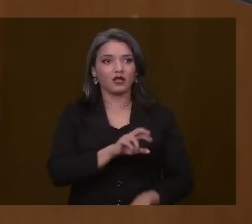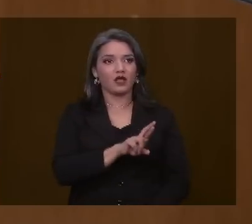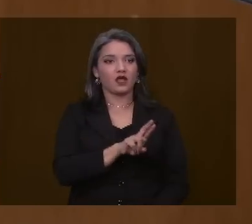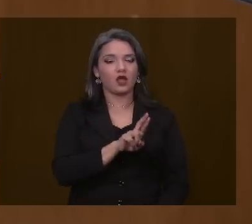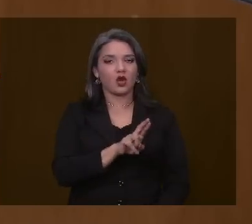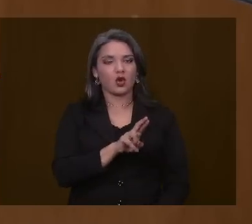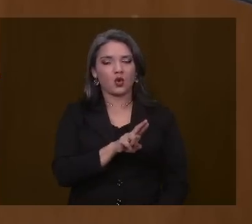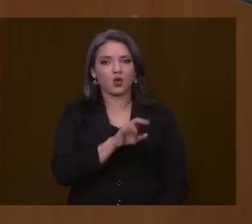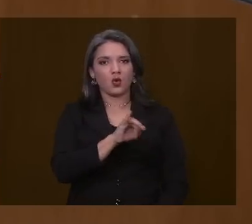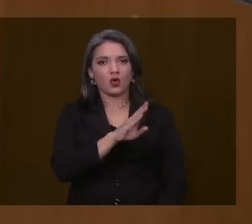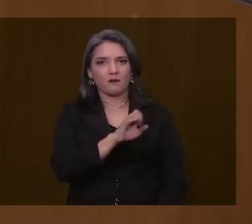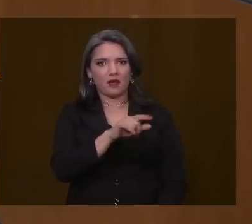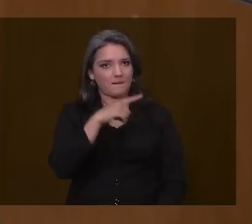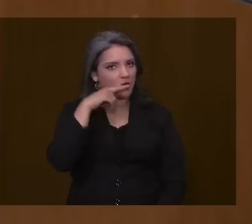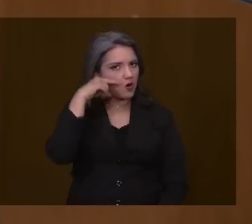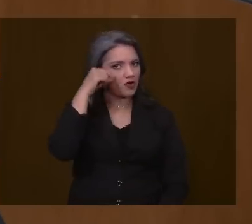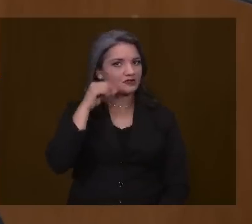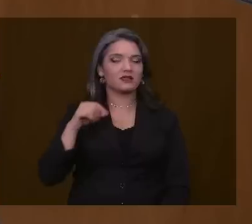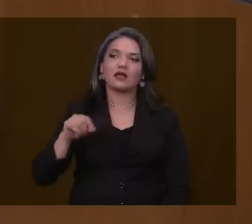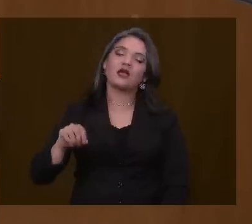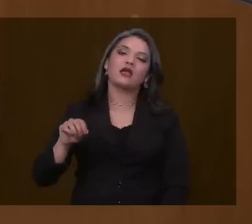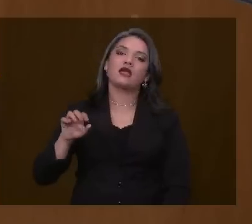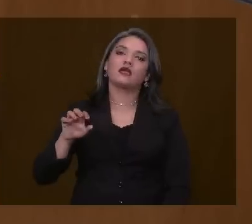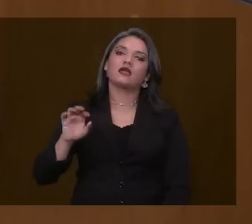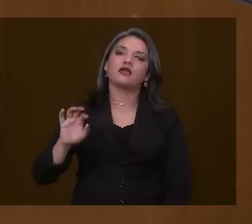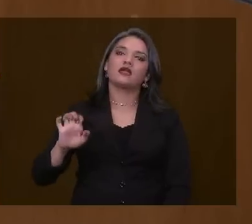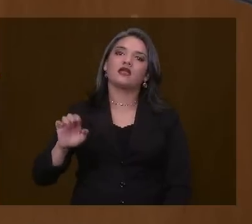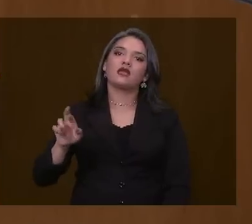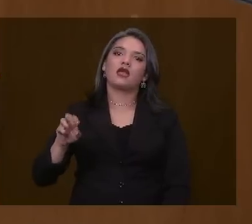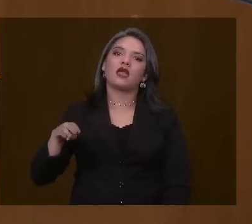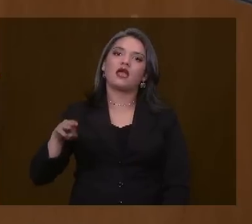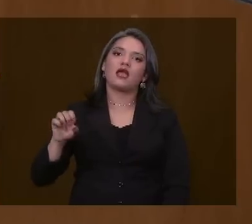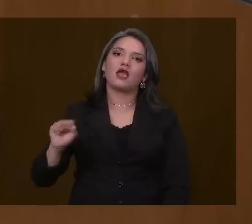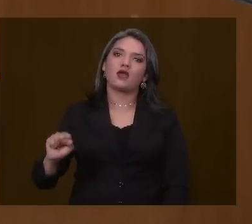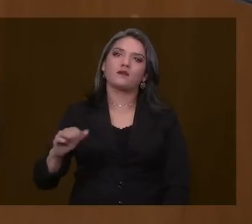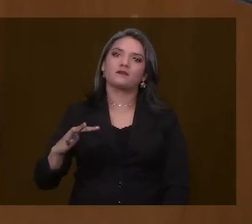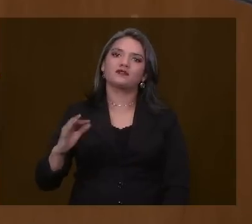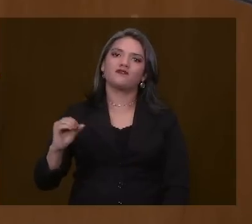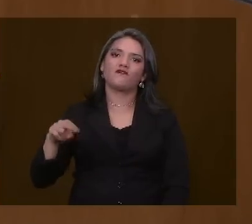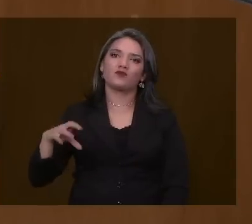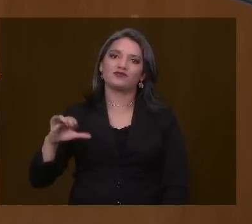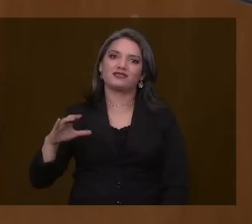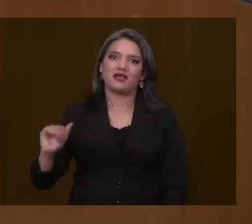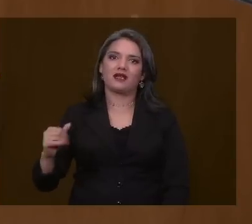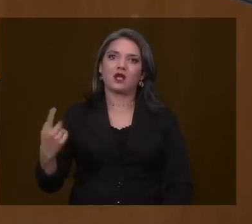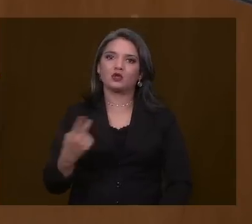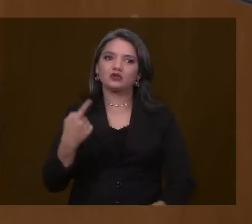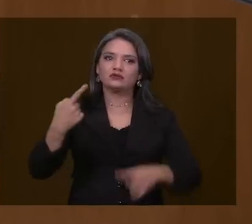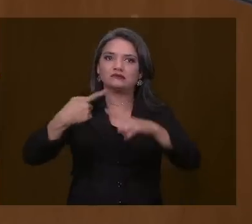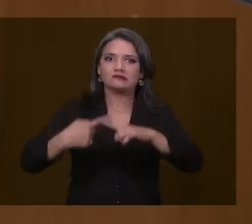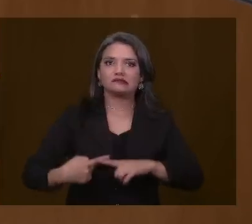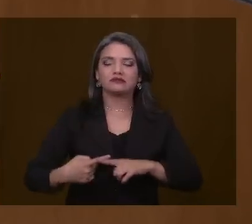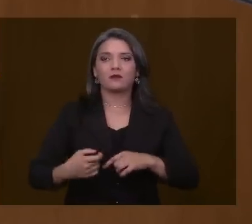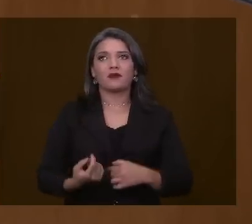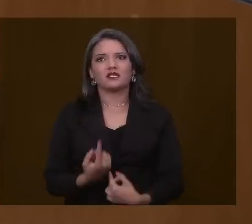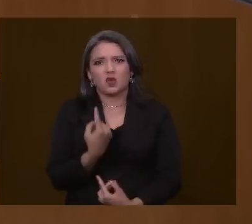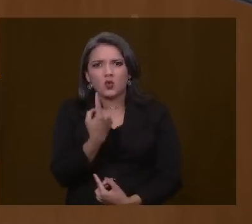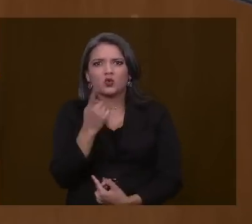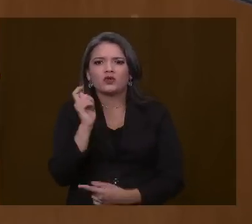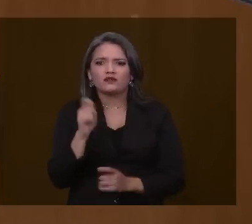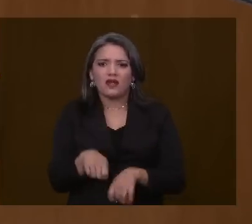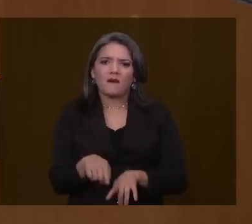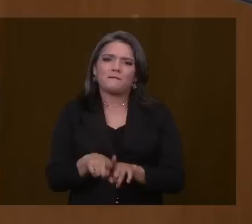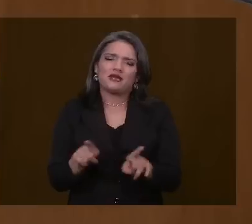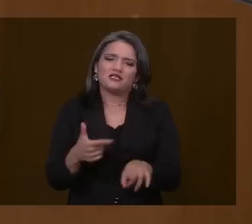Fonseca. Talvez a única que tenha havido realmente disputa. Apesar de 20% da população da cidade do